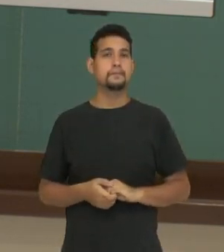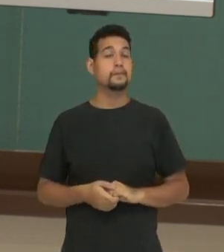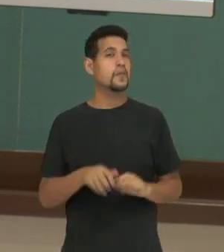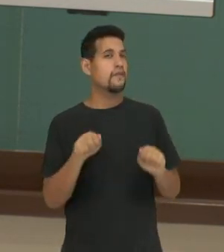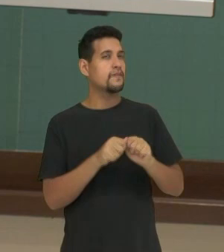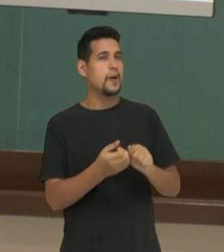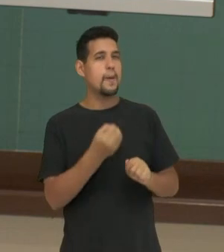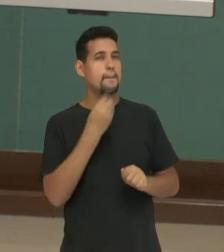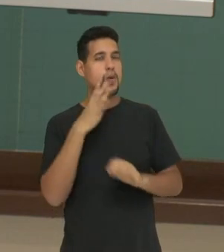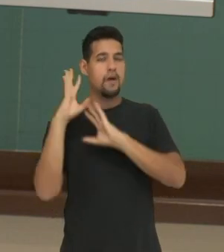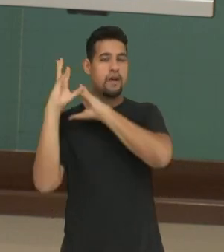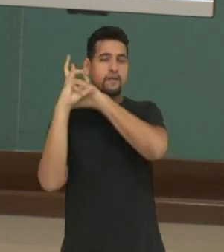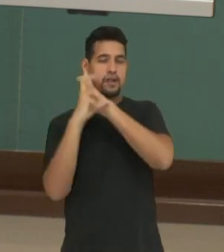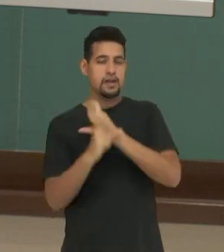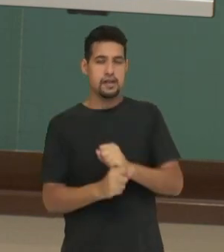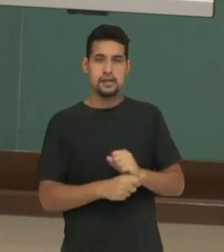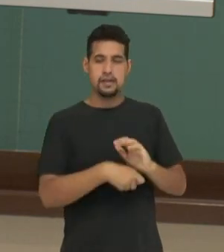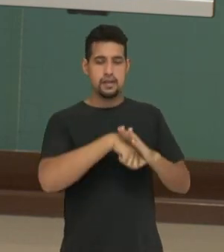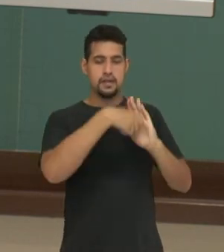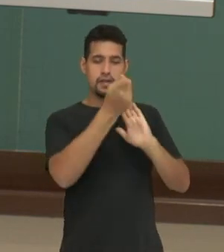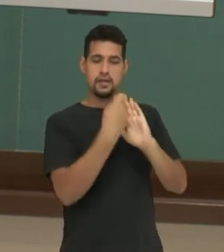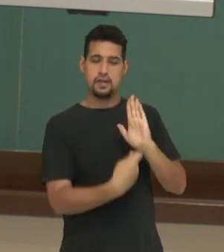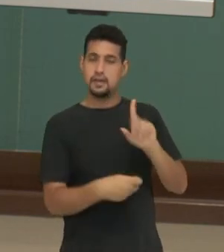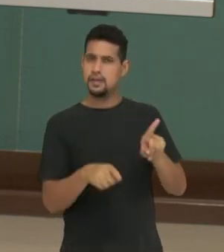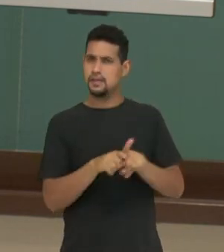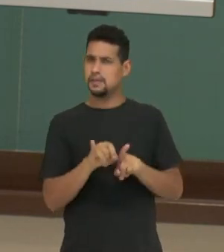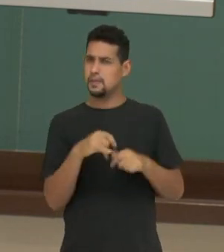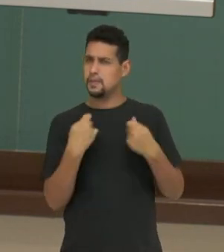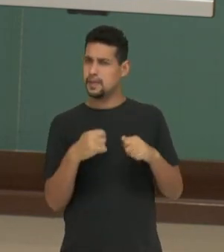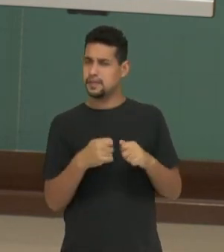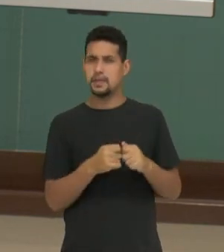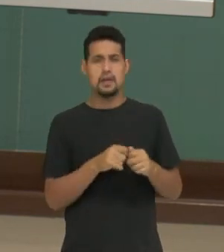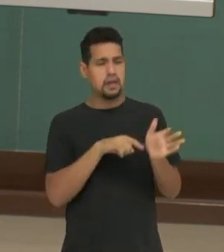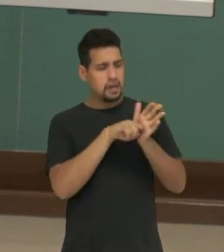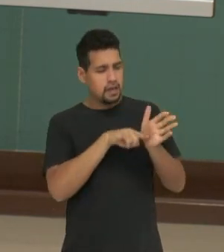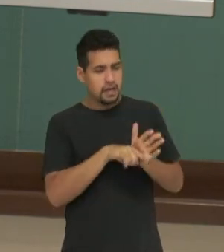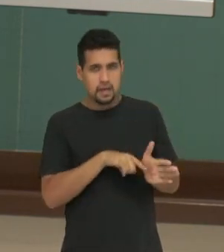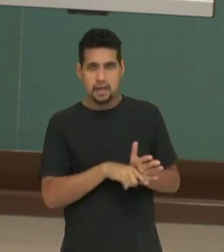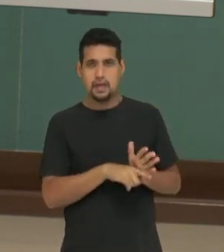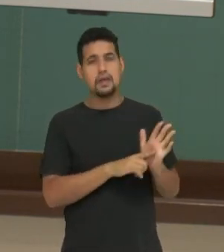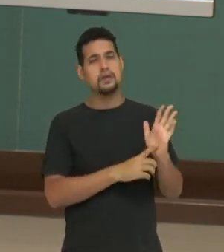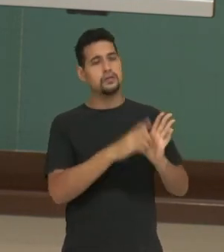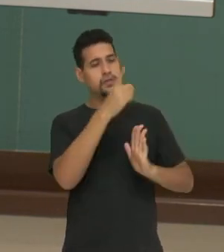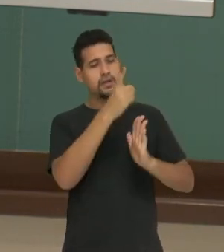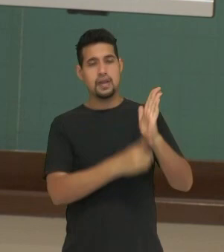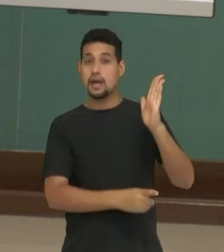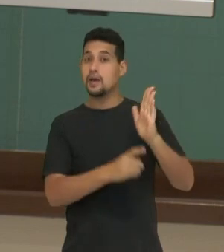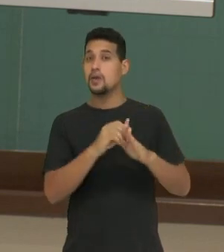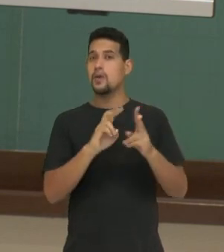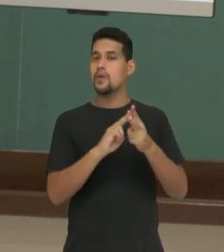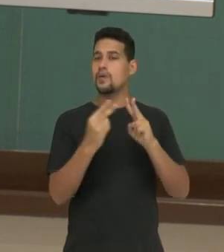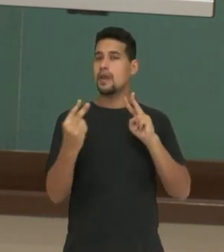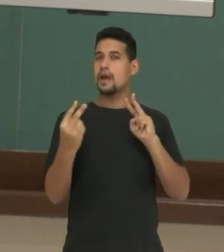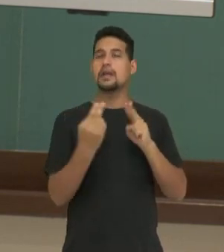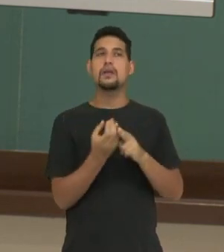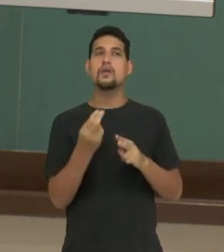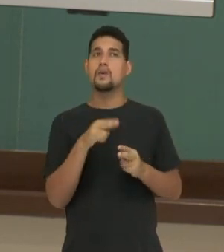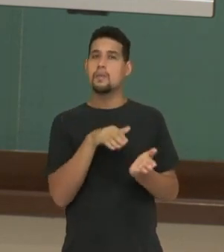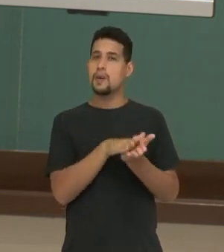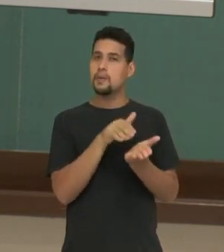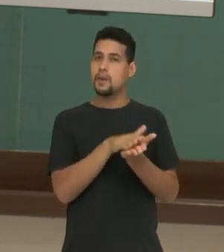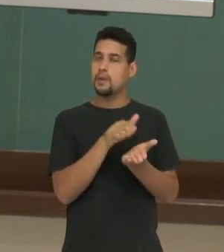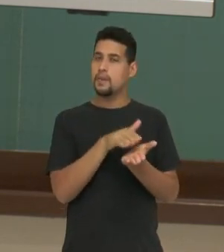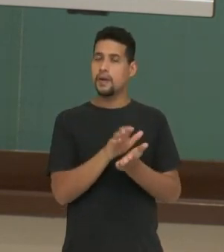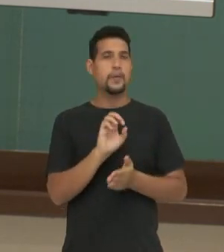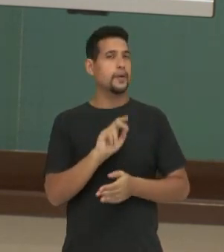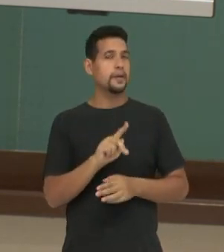uma boa revisão de ortografia e, se preciso, consultem um dicionário, que pode ser o dicionário online ou o dicionário impresso, caso vocês tenham,